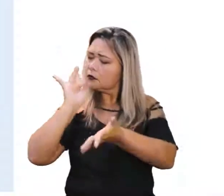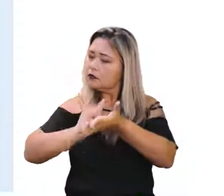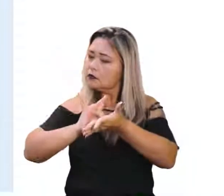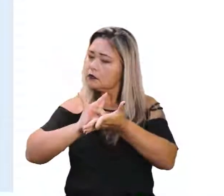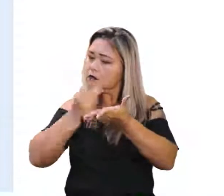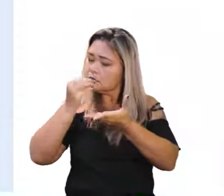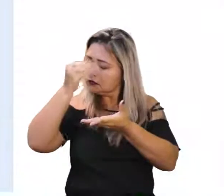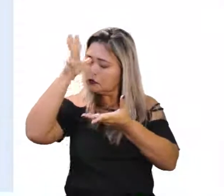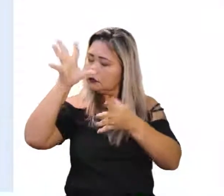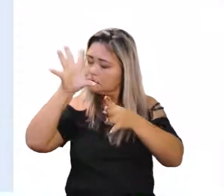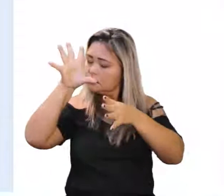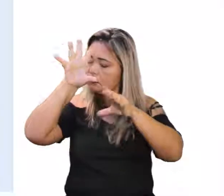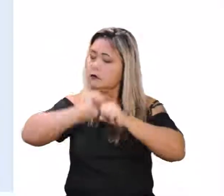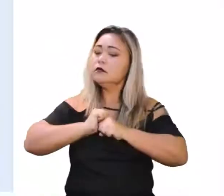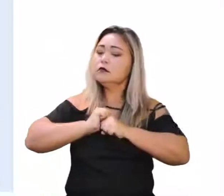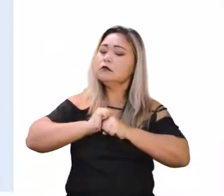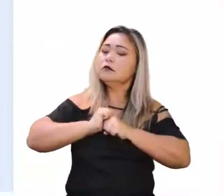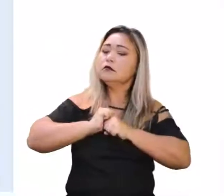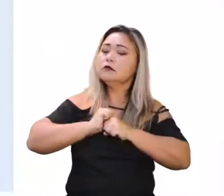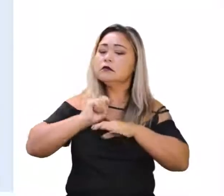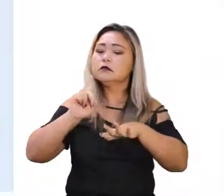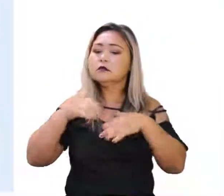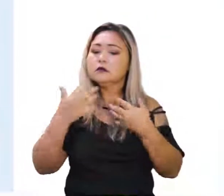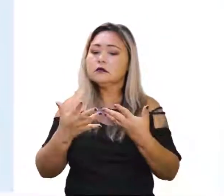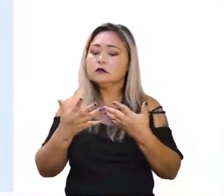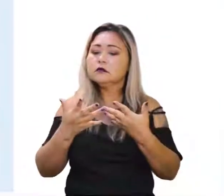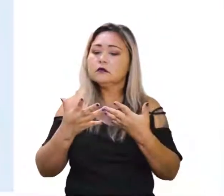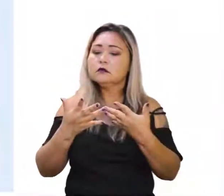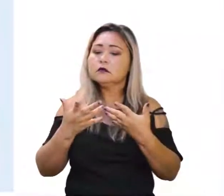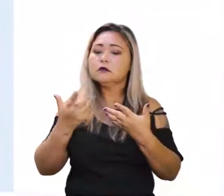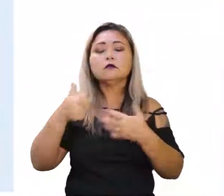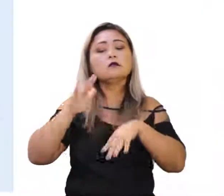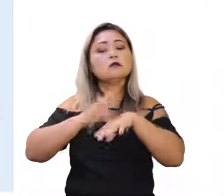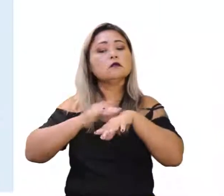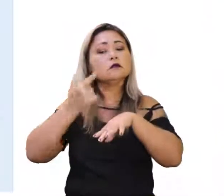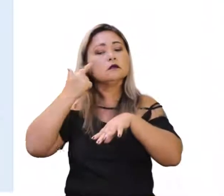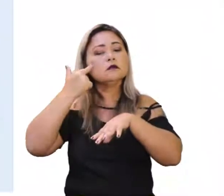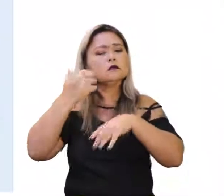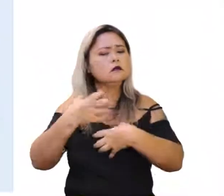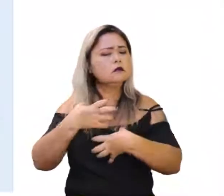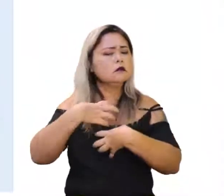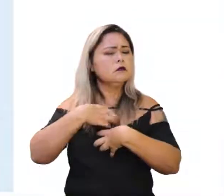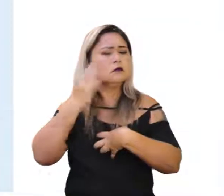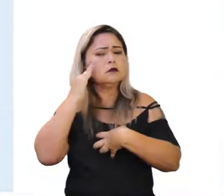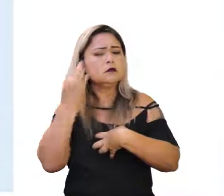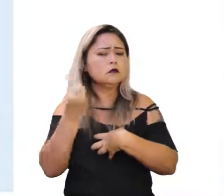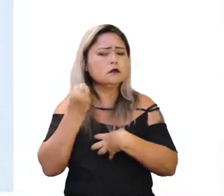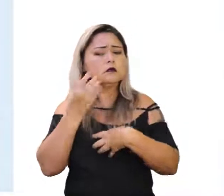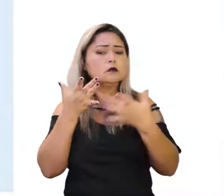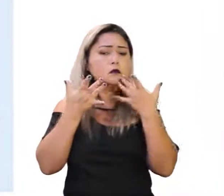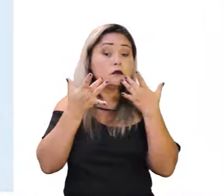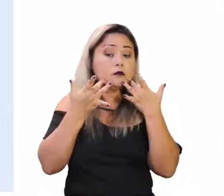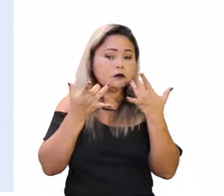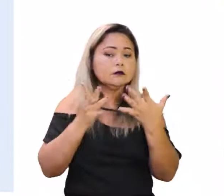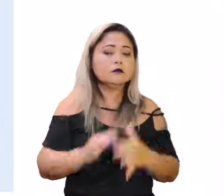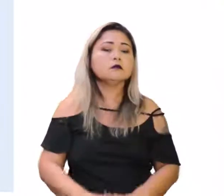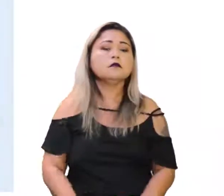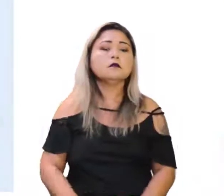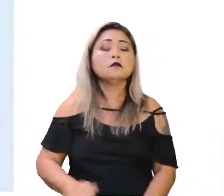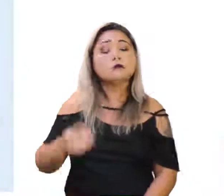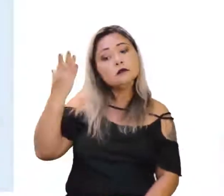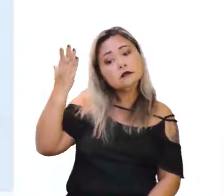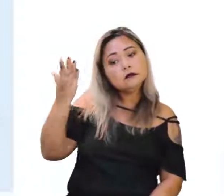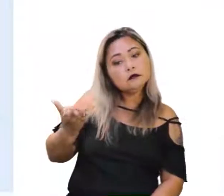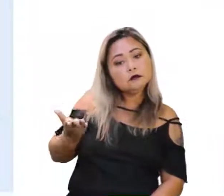conhecimento, para poder se apropriar dessa ideia, né? De sentir, entender como é o teatro. Então, através